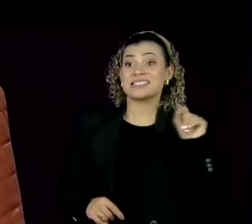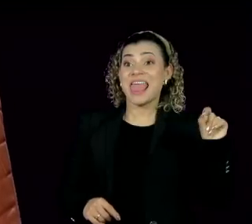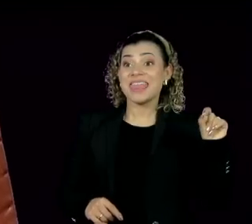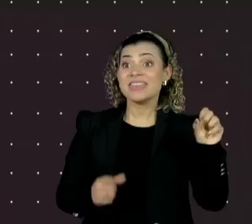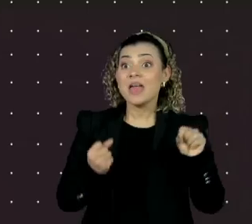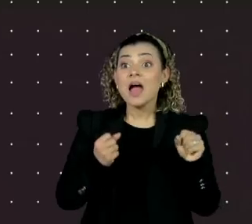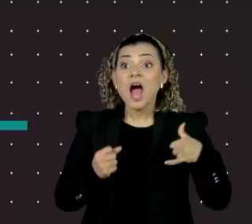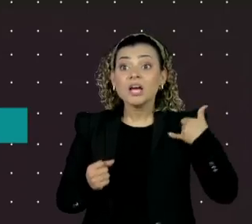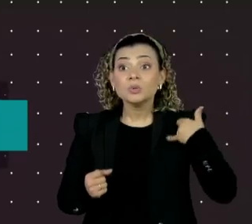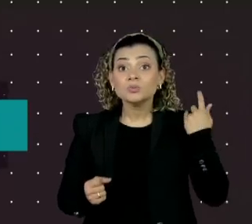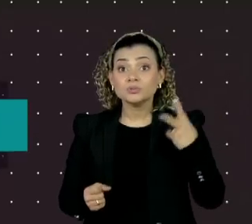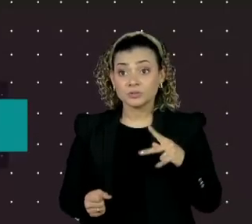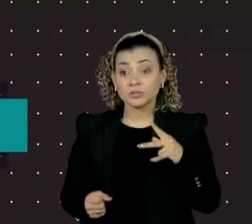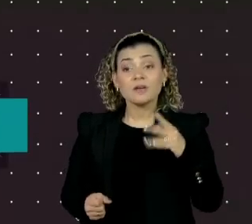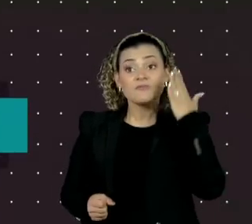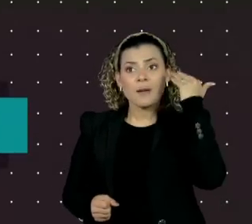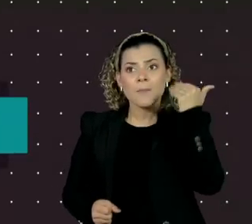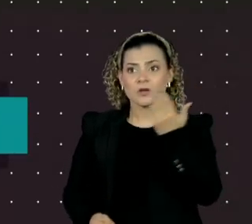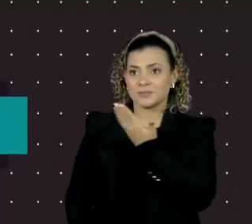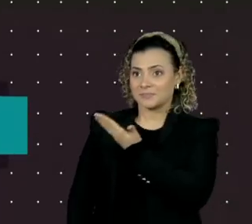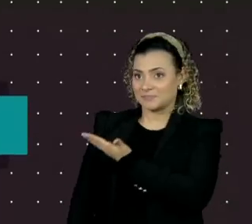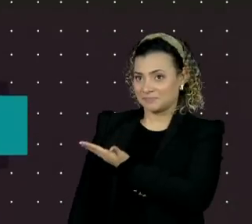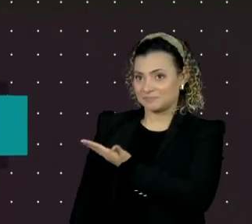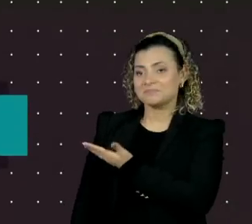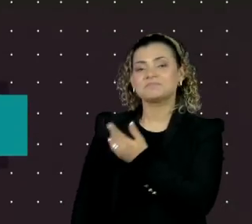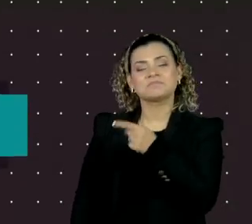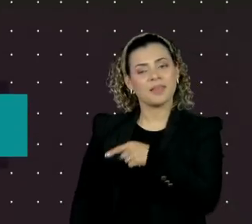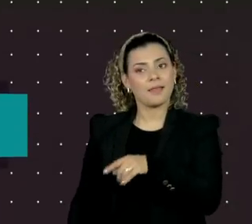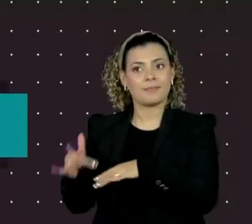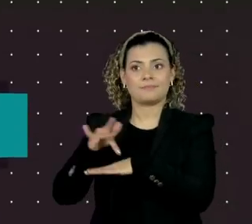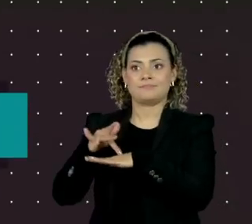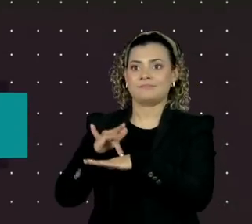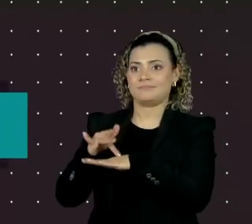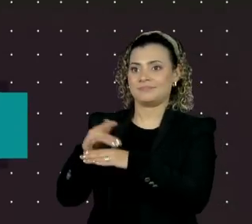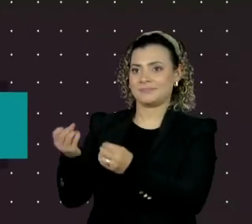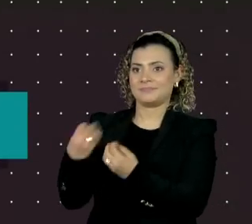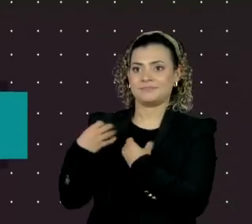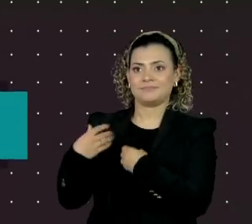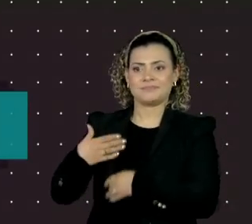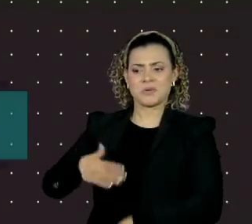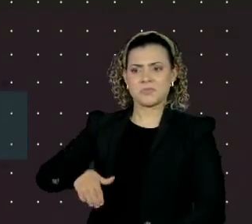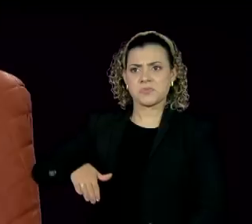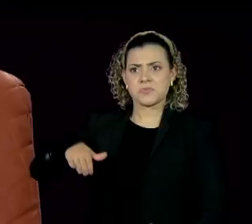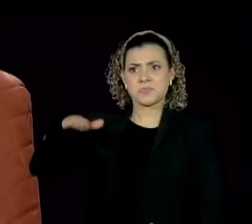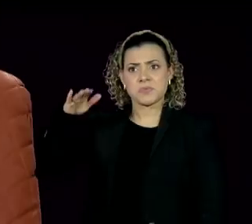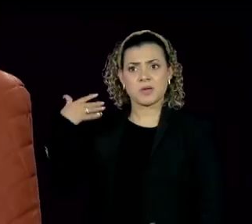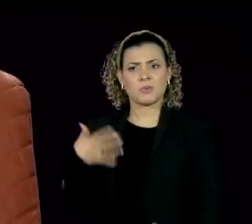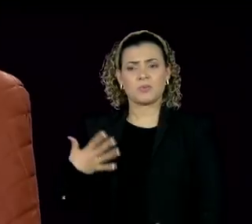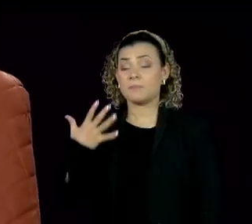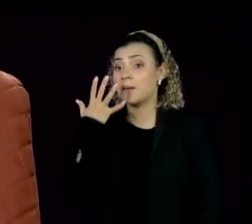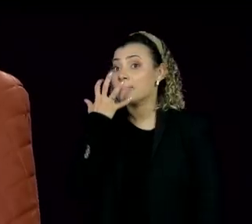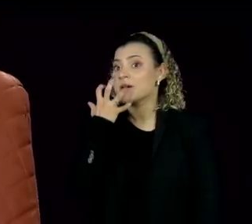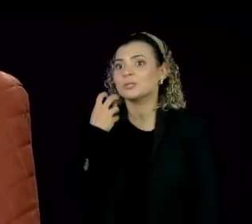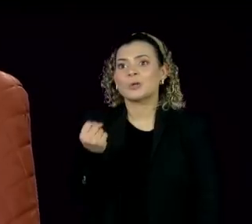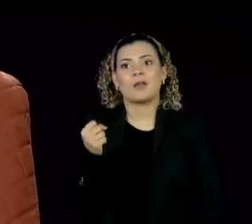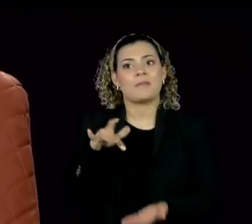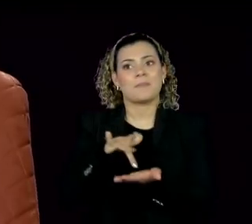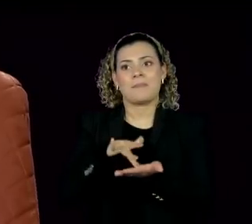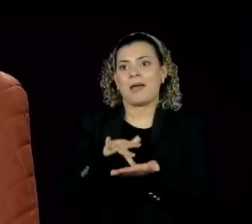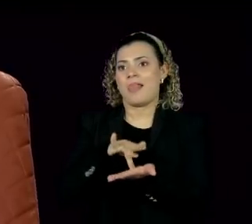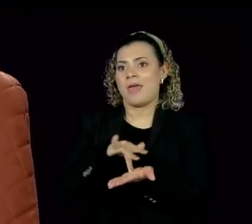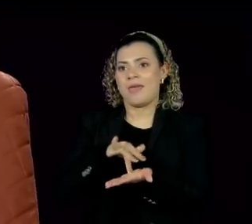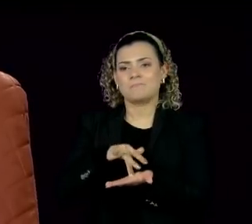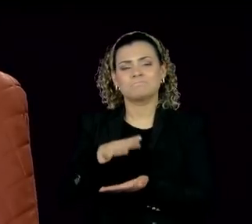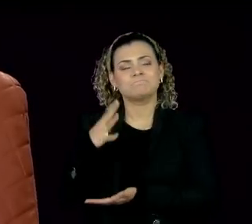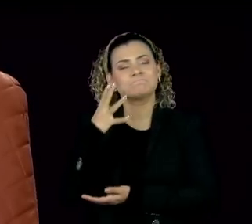esse ano, no dia 6 de dezembro. Foi minha mestra da vida toda. E aí eu me apaixonei pelo